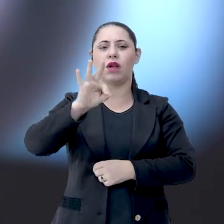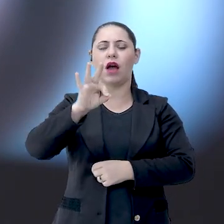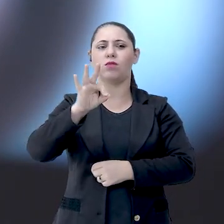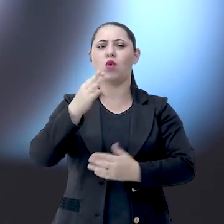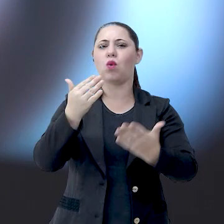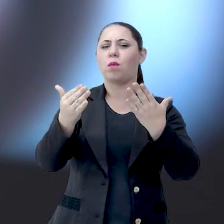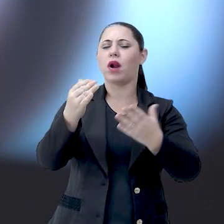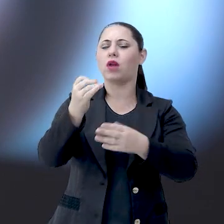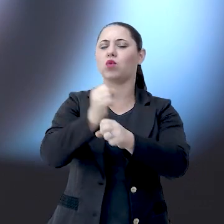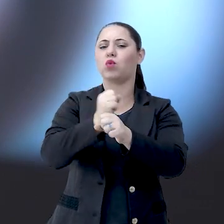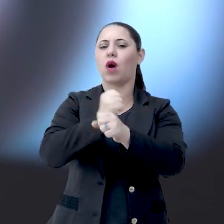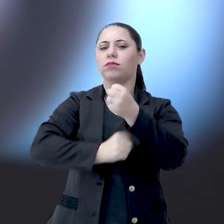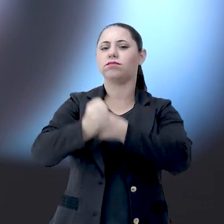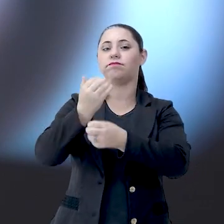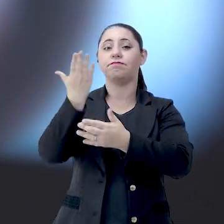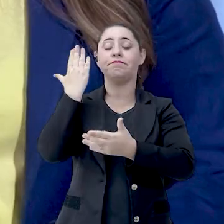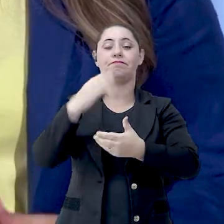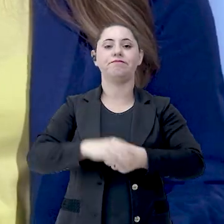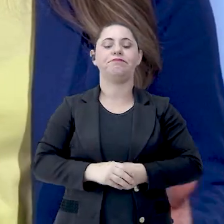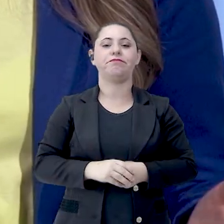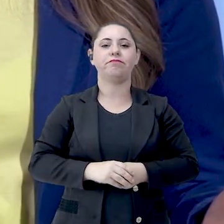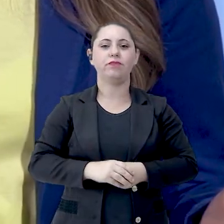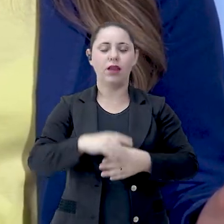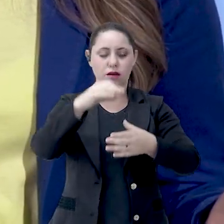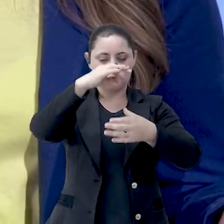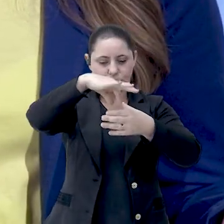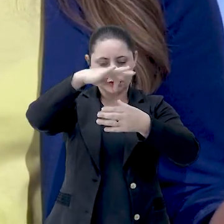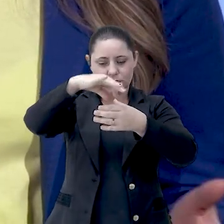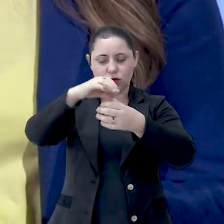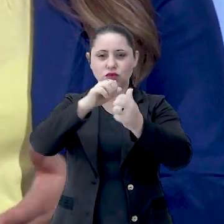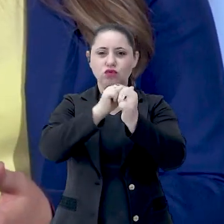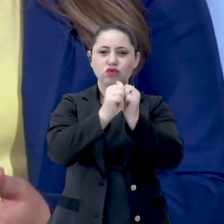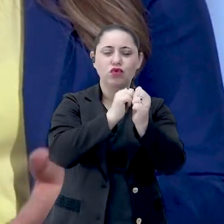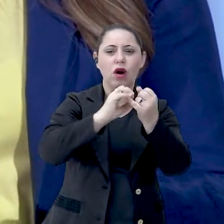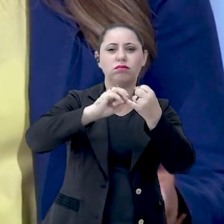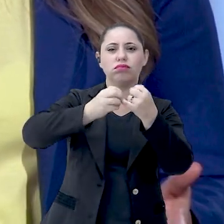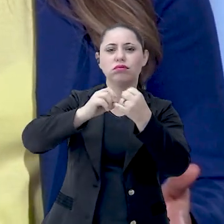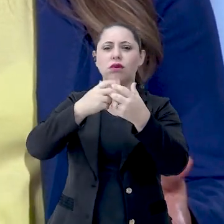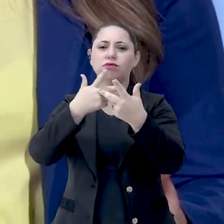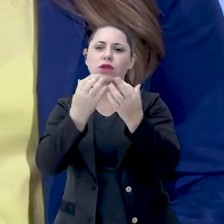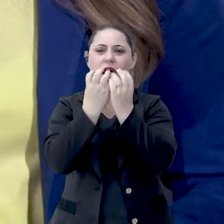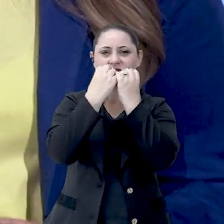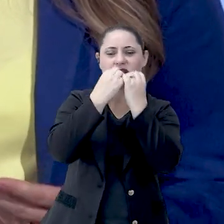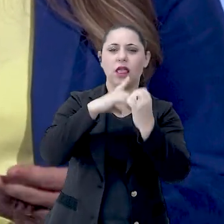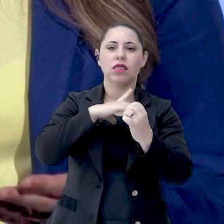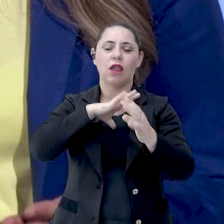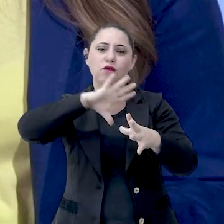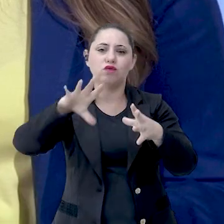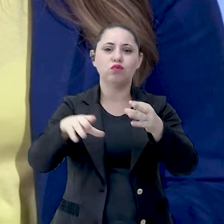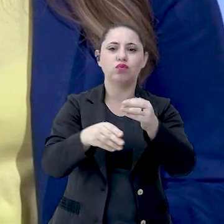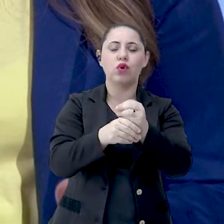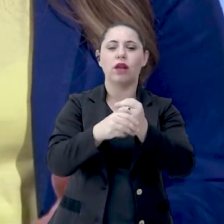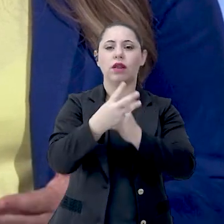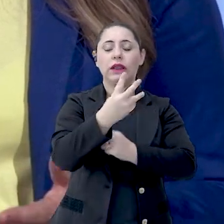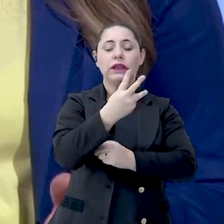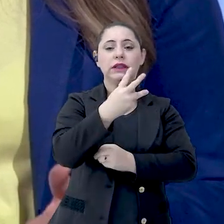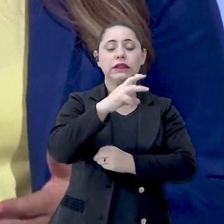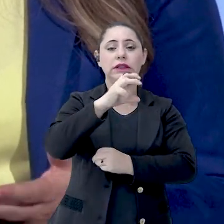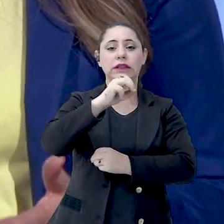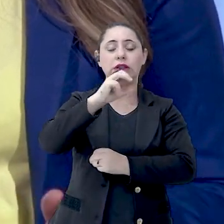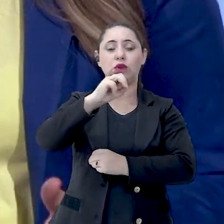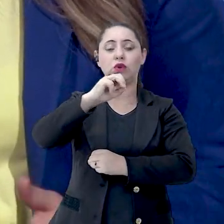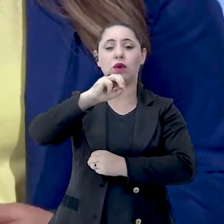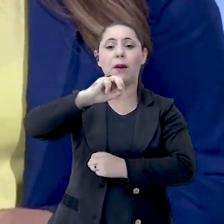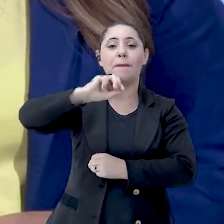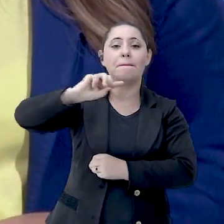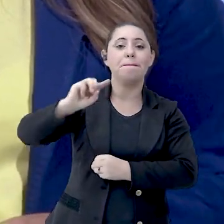29,37% em relação ao ano passado. A produção de grãos, soja e milho teve um incremento de